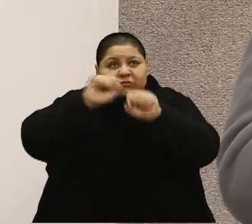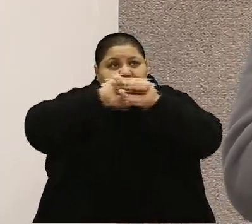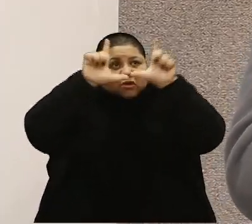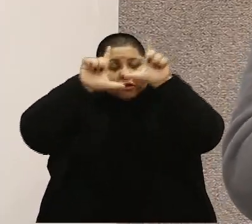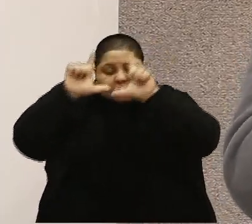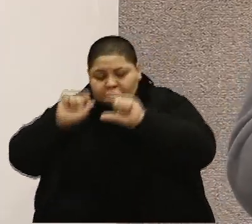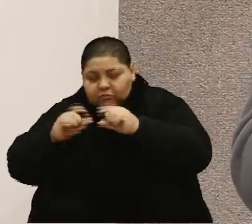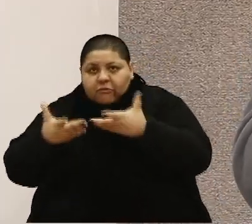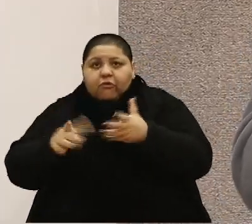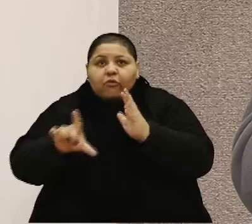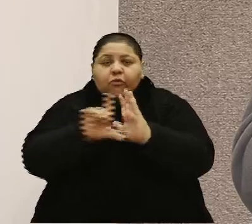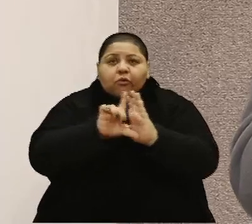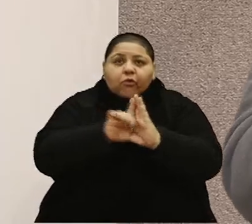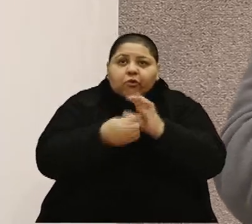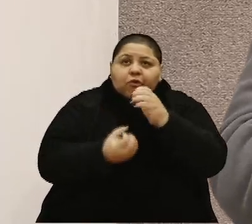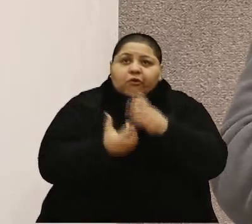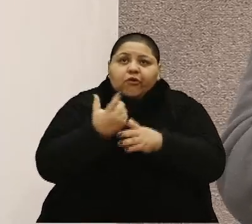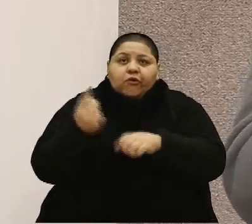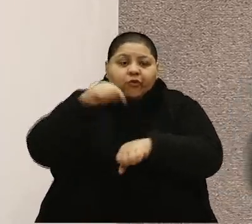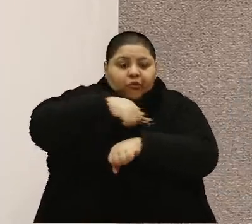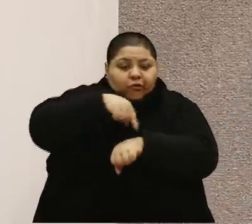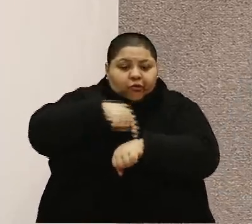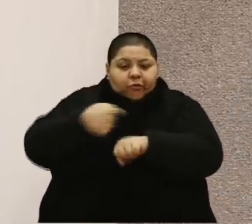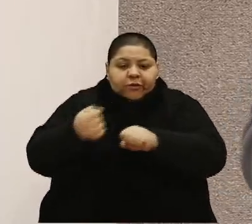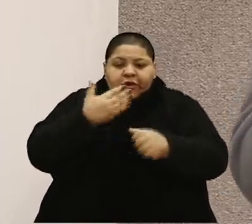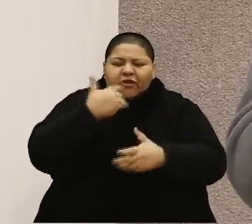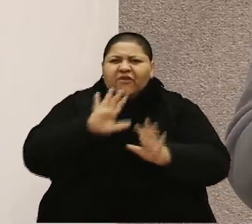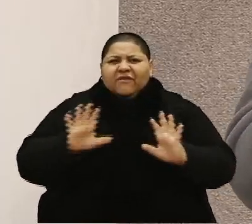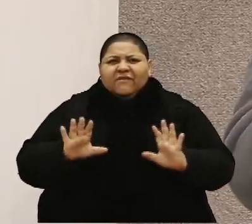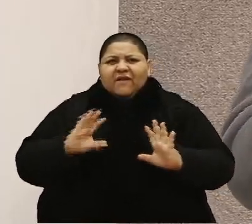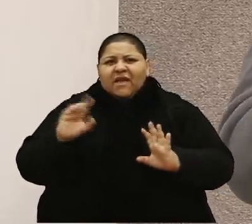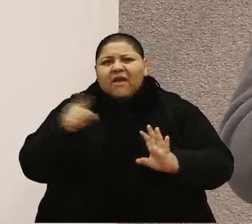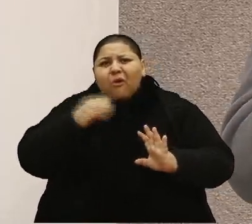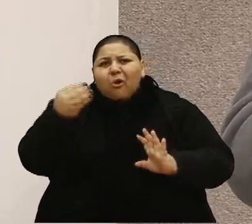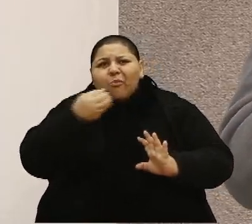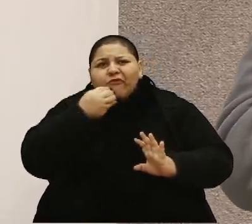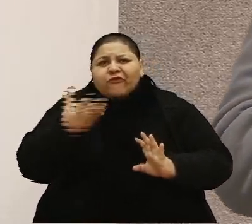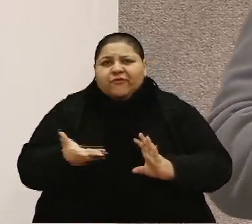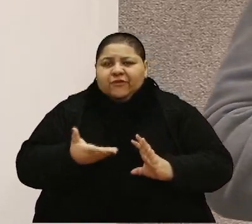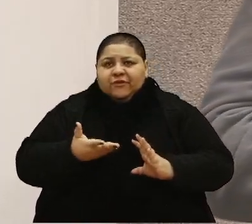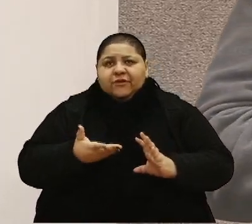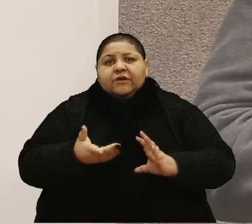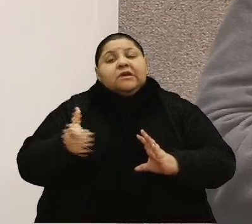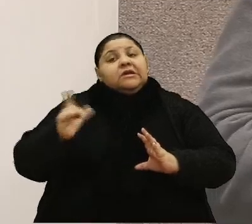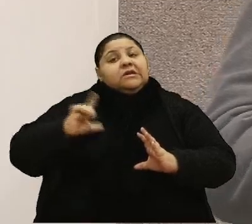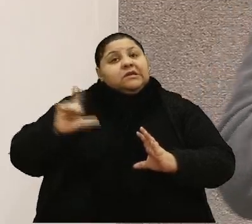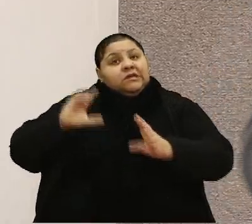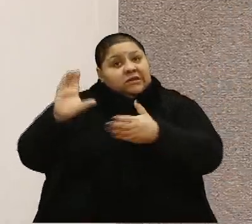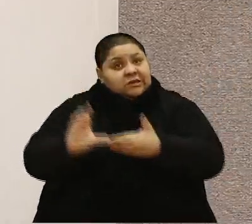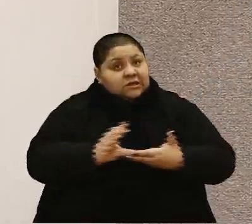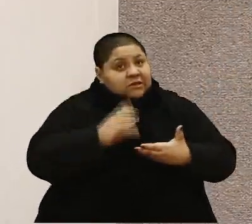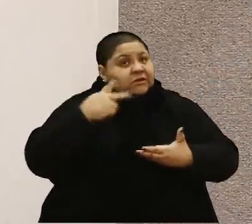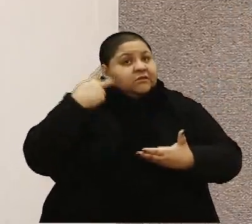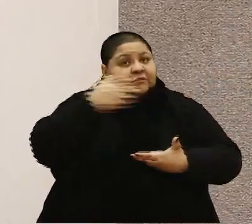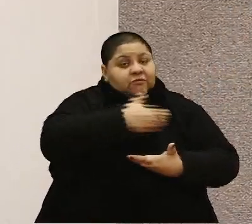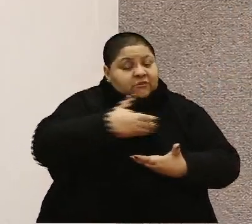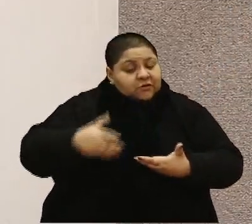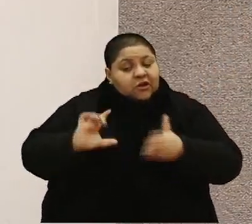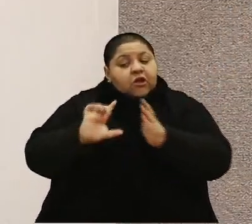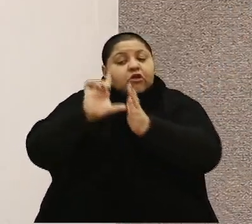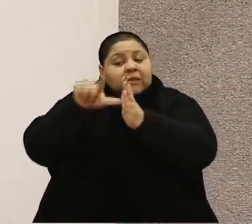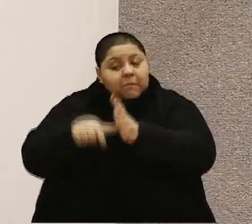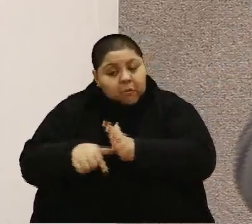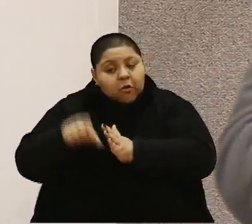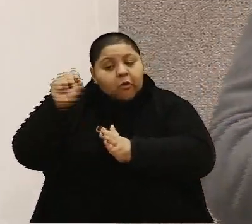dormir, uma lei para instituir que horário a pessoa precisa se alimentar, é umas coisas meio óbvias, né? Então eu acho que a gente tem que investir primeiro na política pública e depois